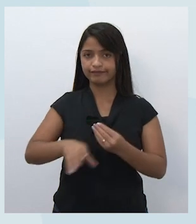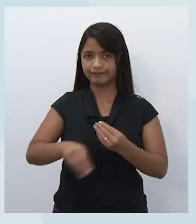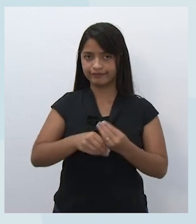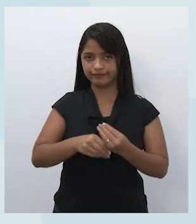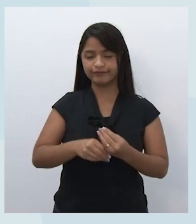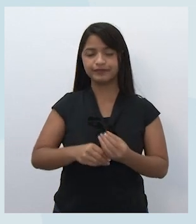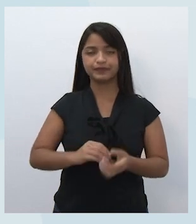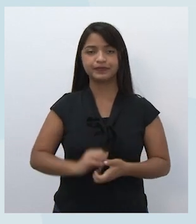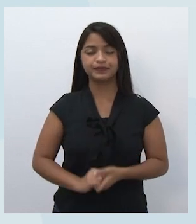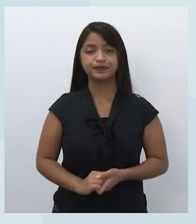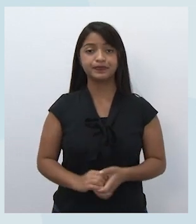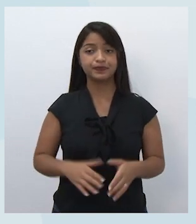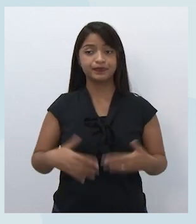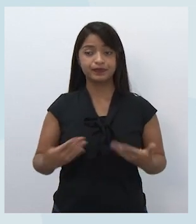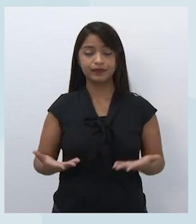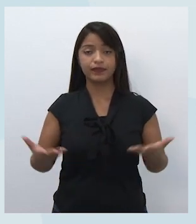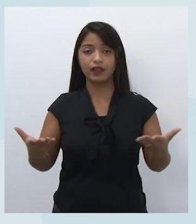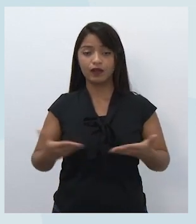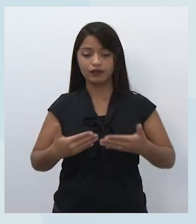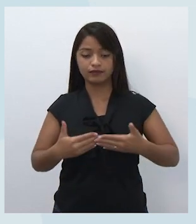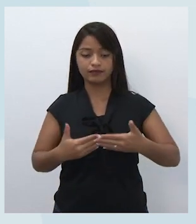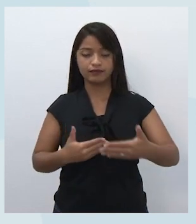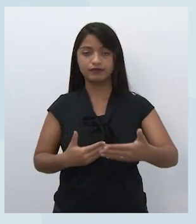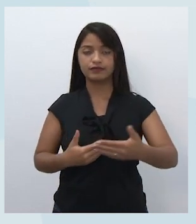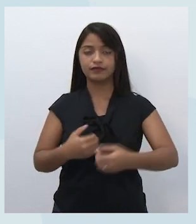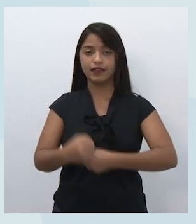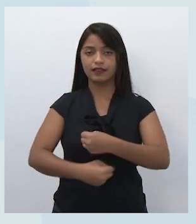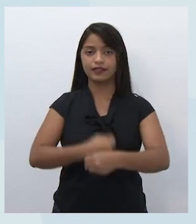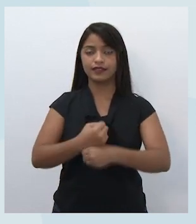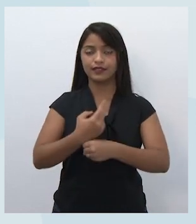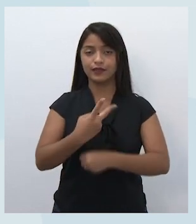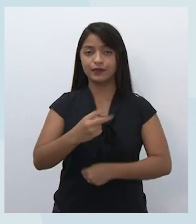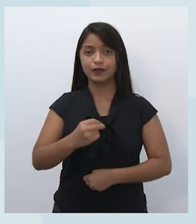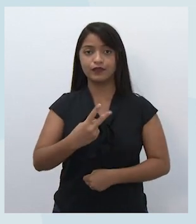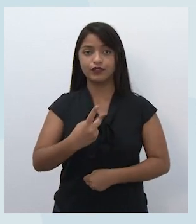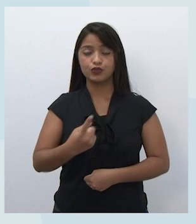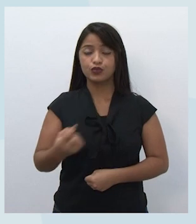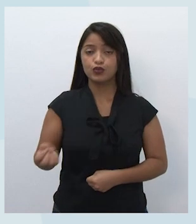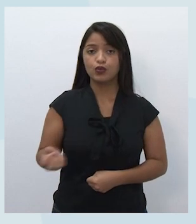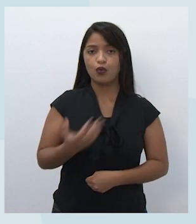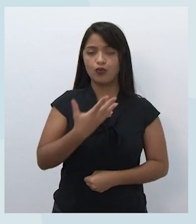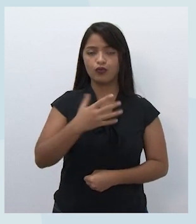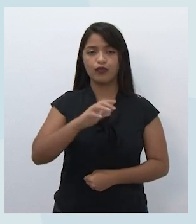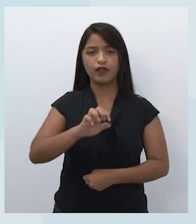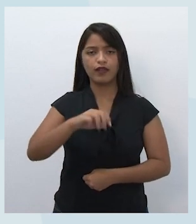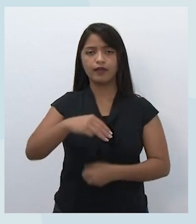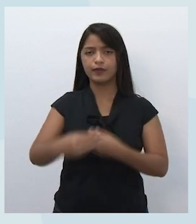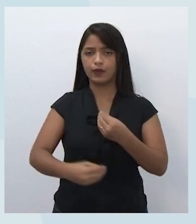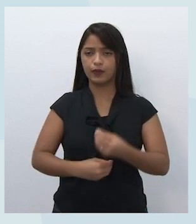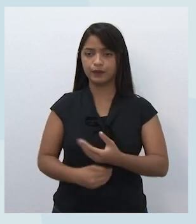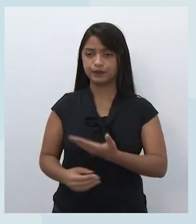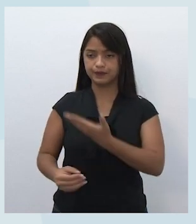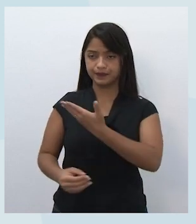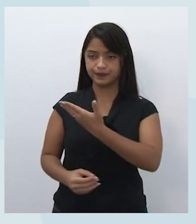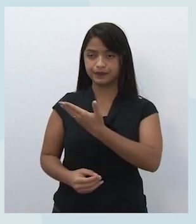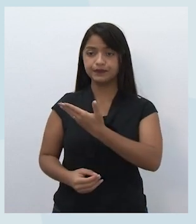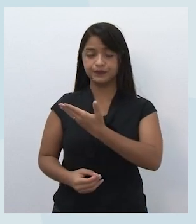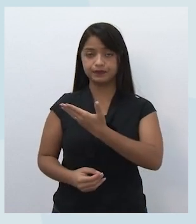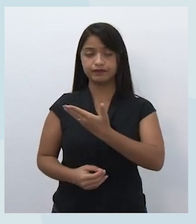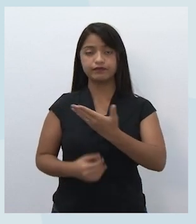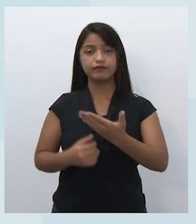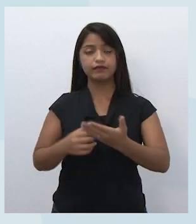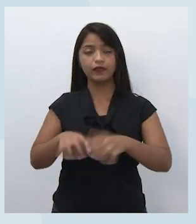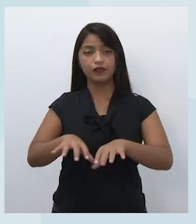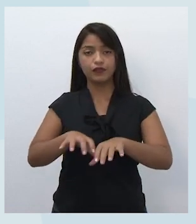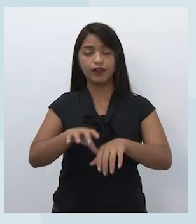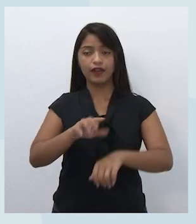que teremos agora a partir de 2021 para o novo ensino médio, tá? 1.800 horas para a formação